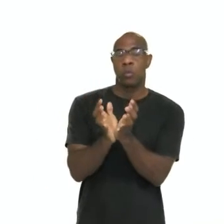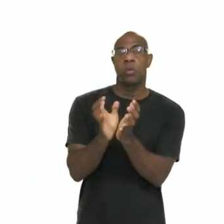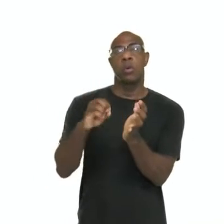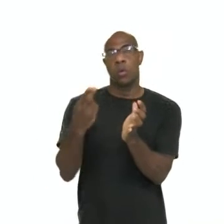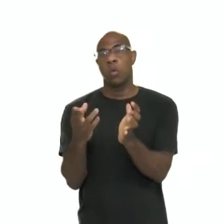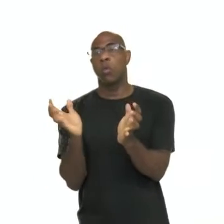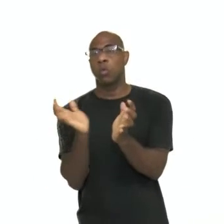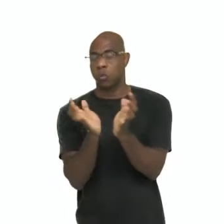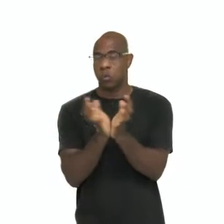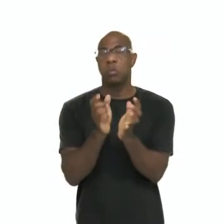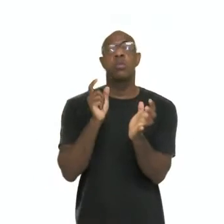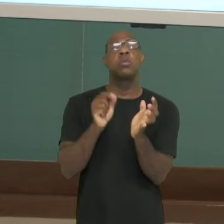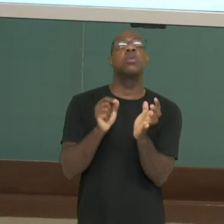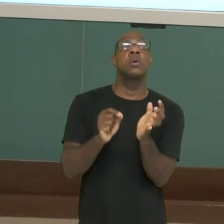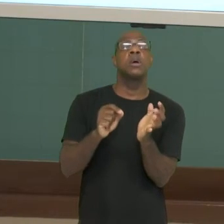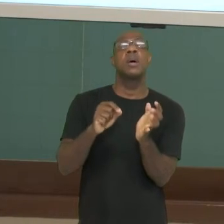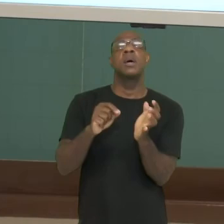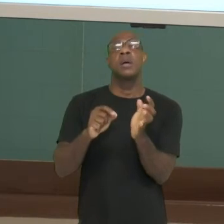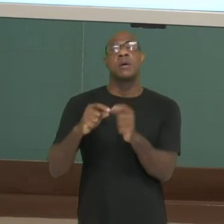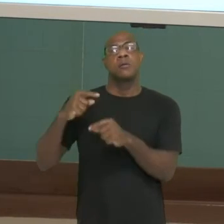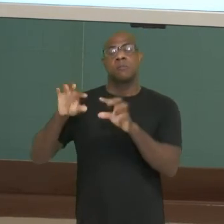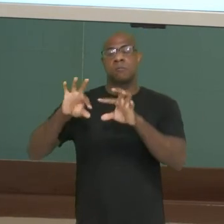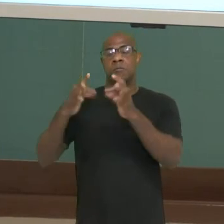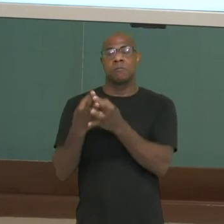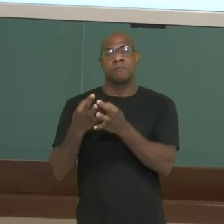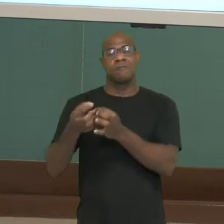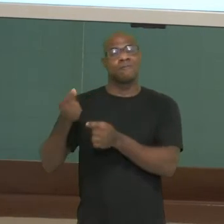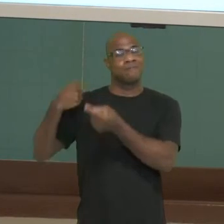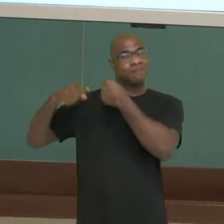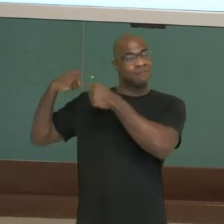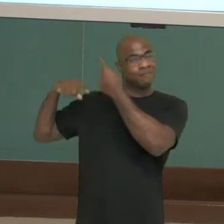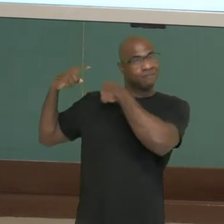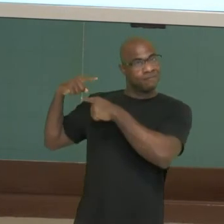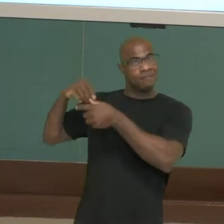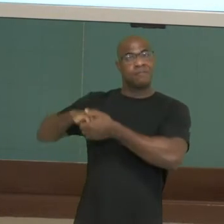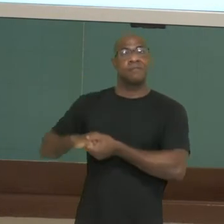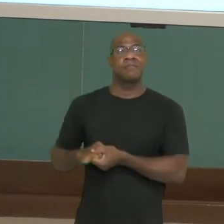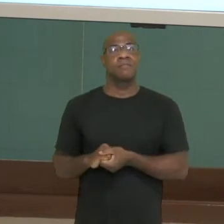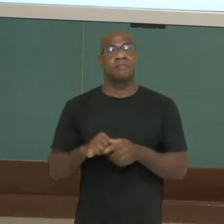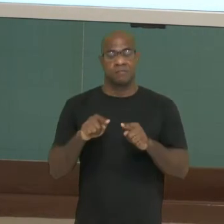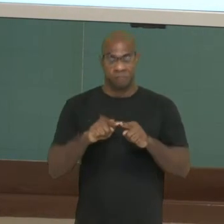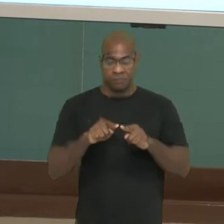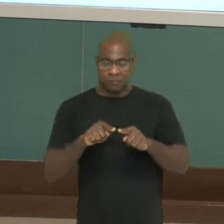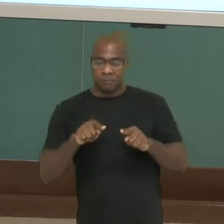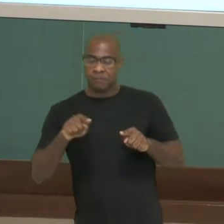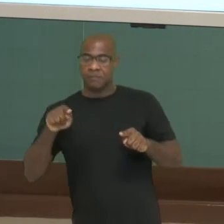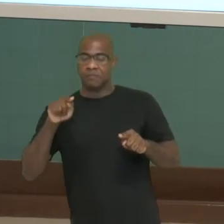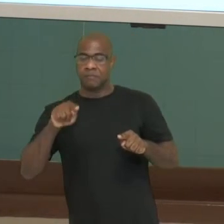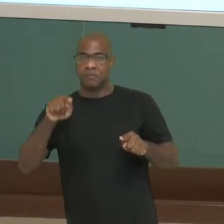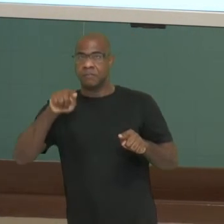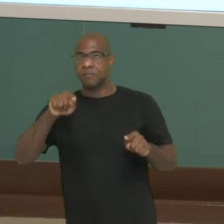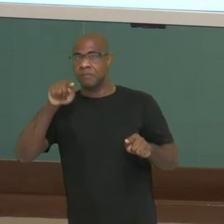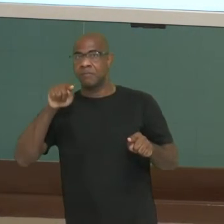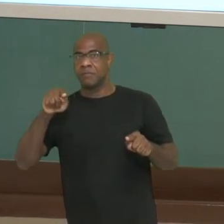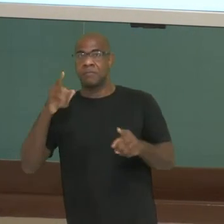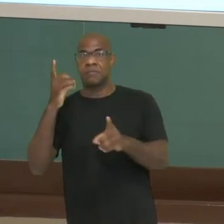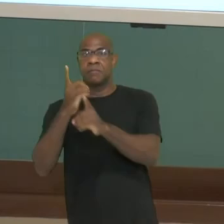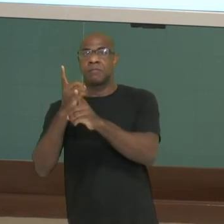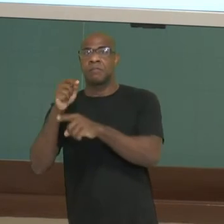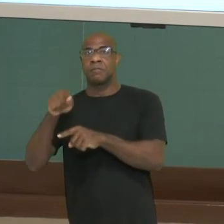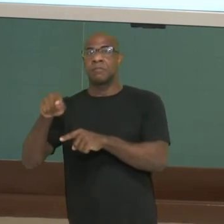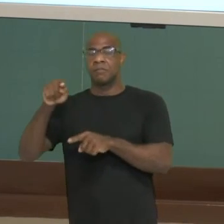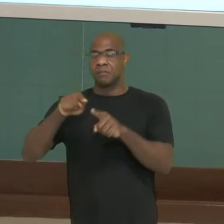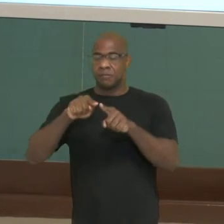uma espécie ancestral. Vamos subindo aqui o cladograma e nós encontramos, olha